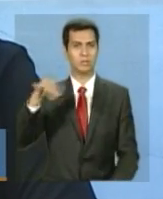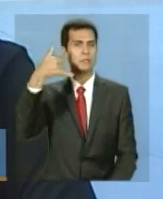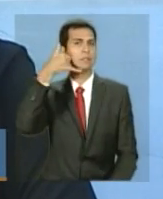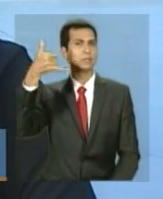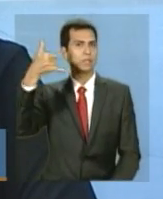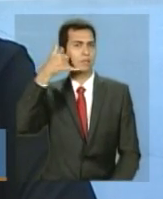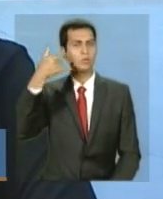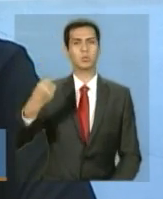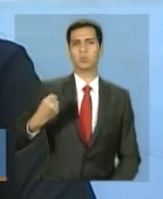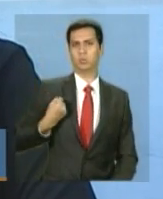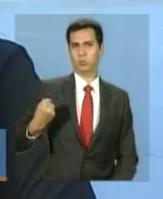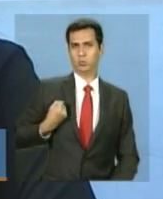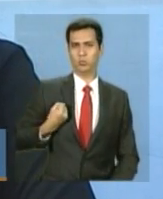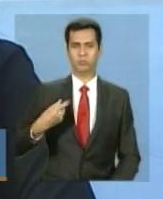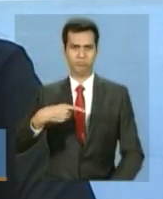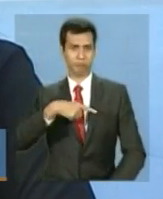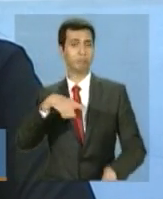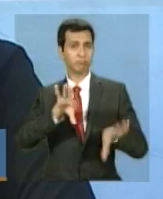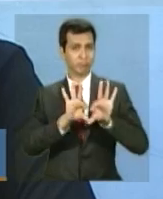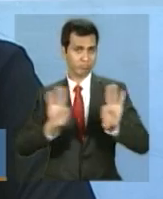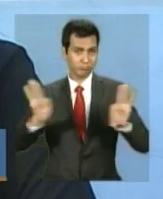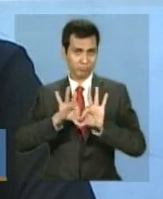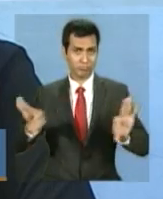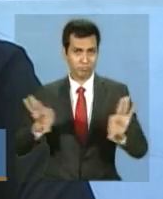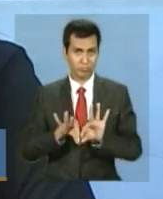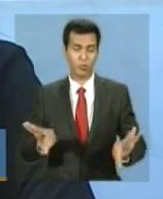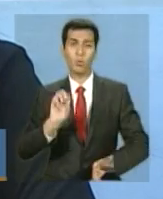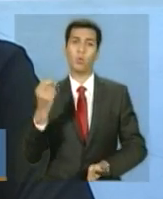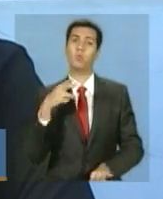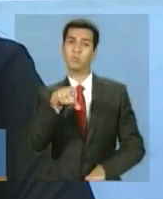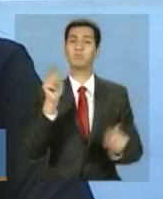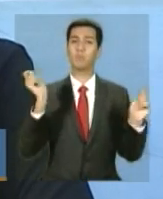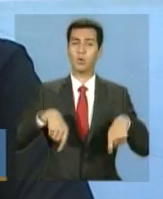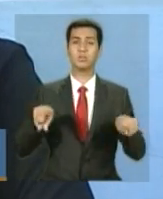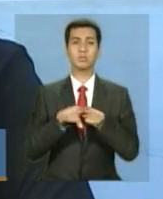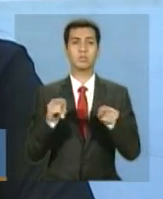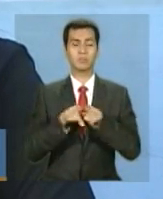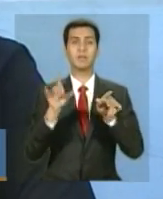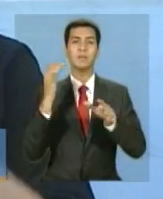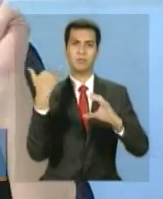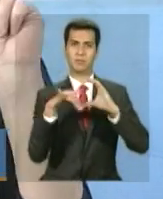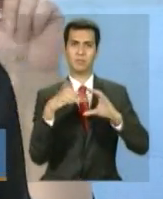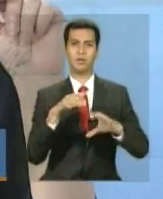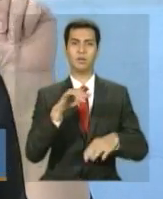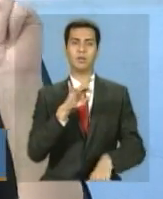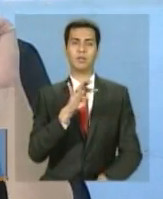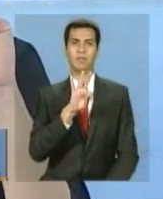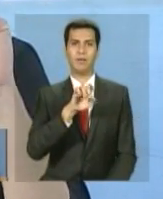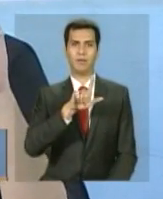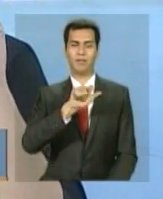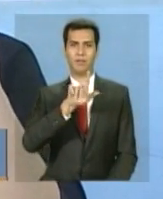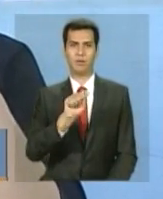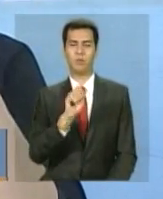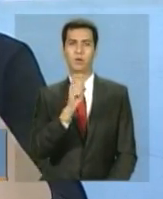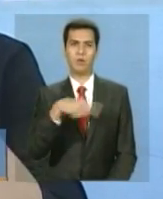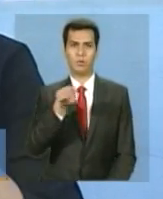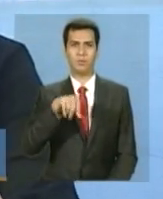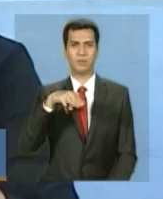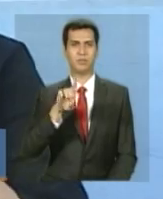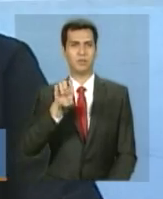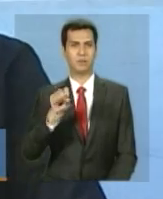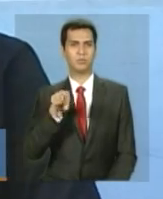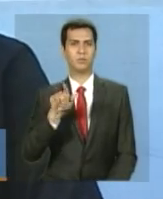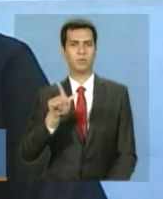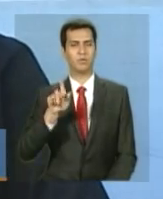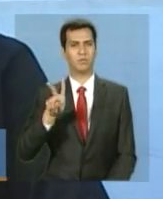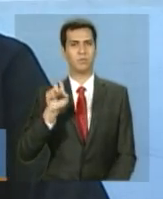5863 5864 5867 5868 pelo e-mail tele @md